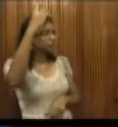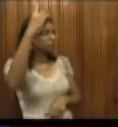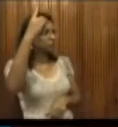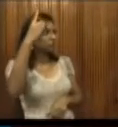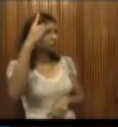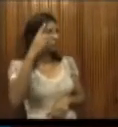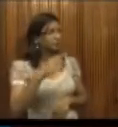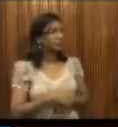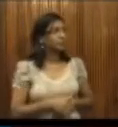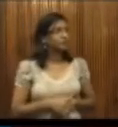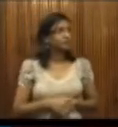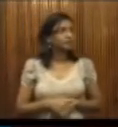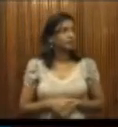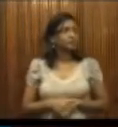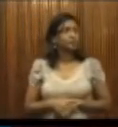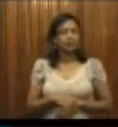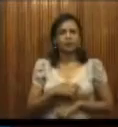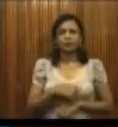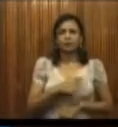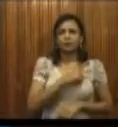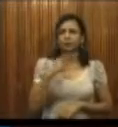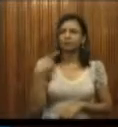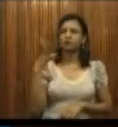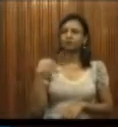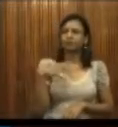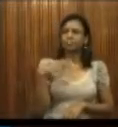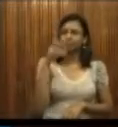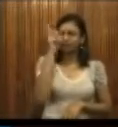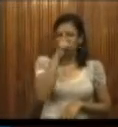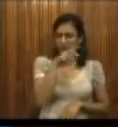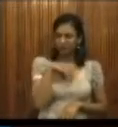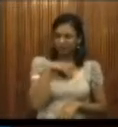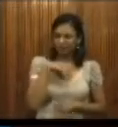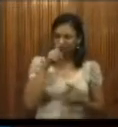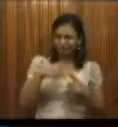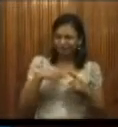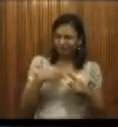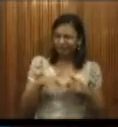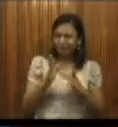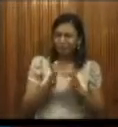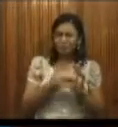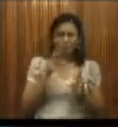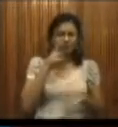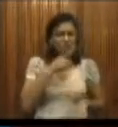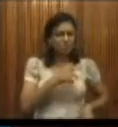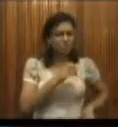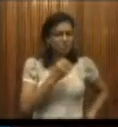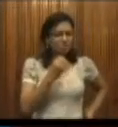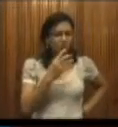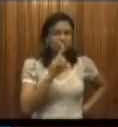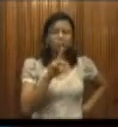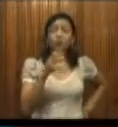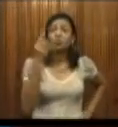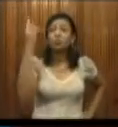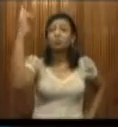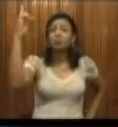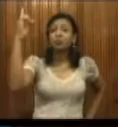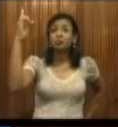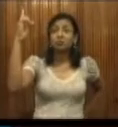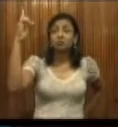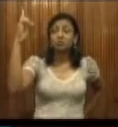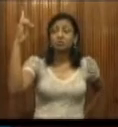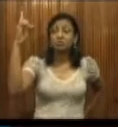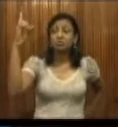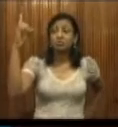muita dificuldade com essa resposta de Jesus. Eu ficava pensando, por que que Jesus respondeu assim? A minha dificuldade era, será